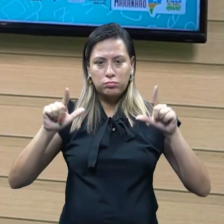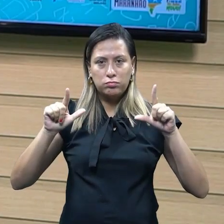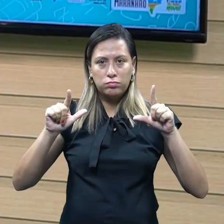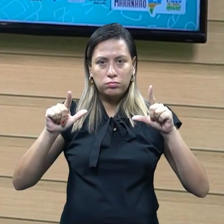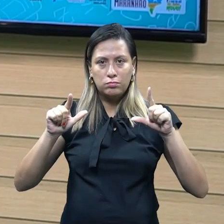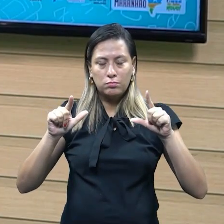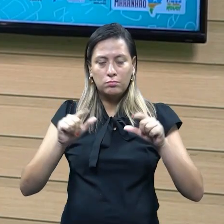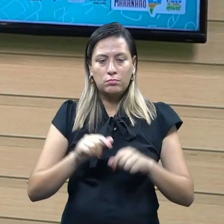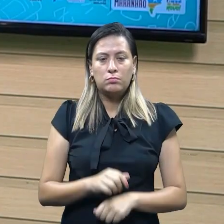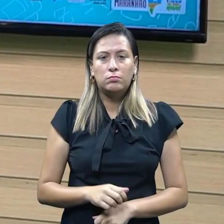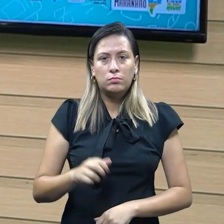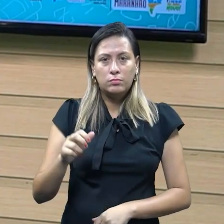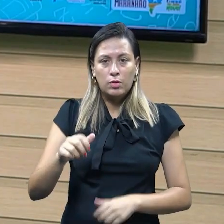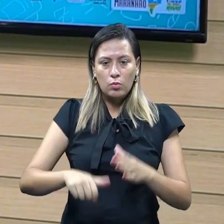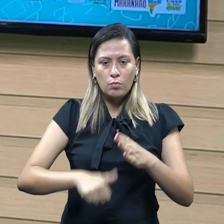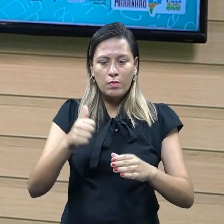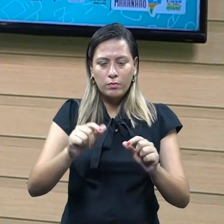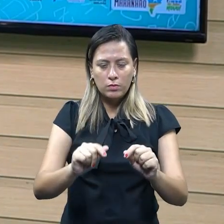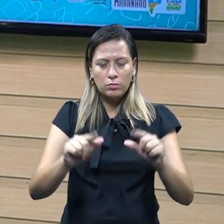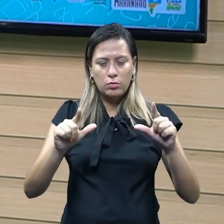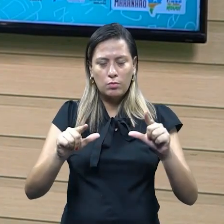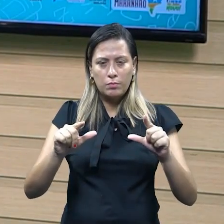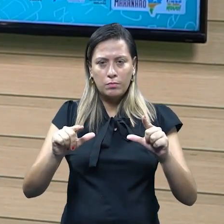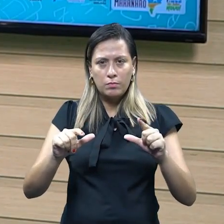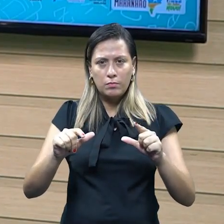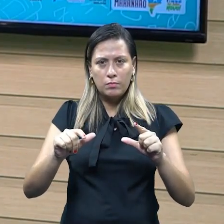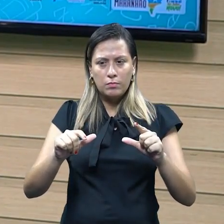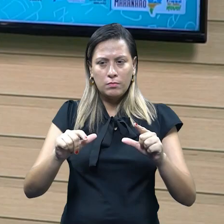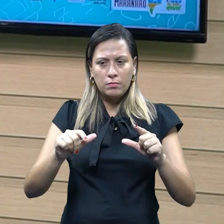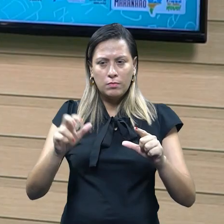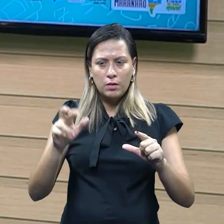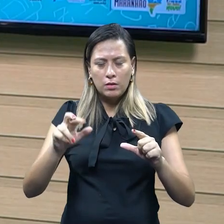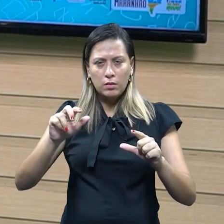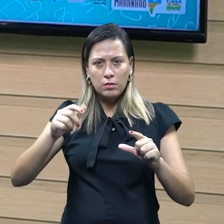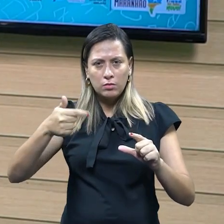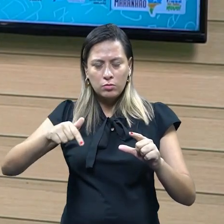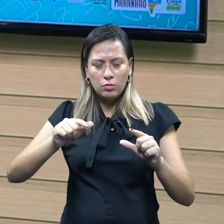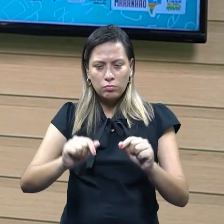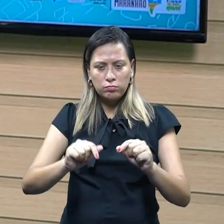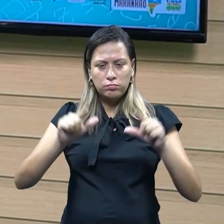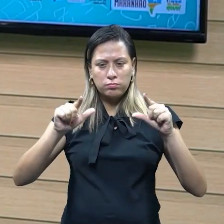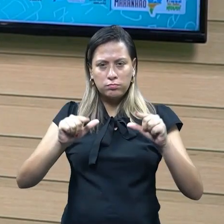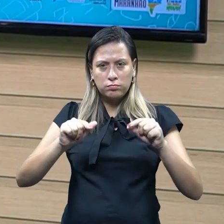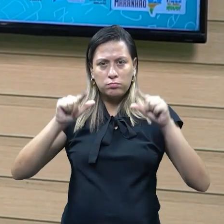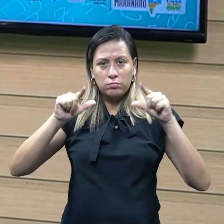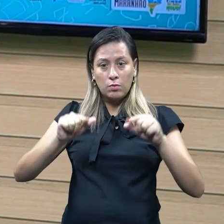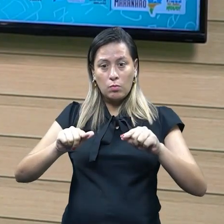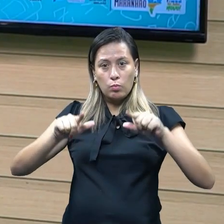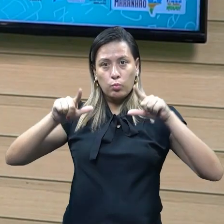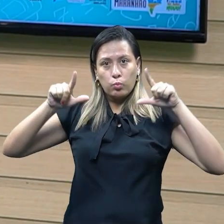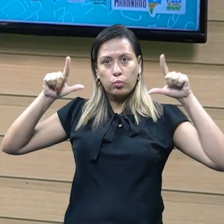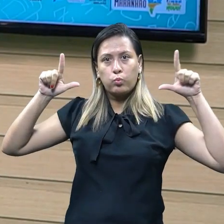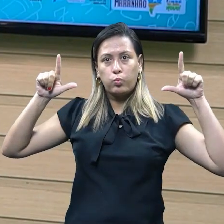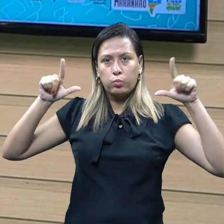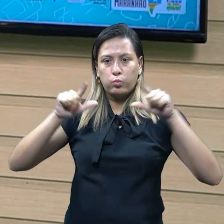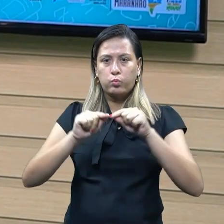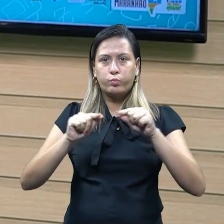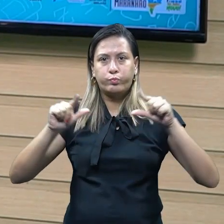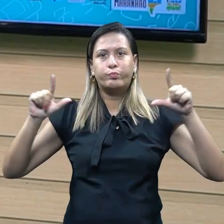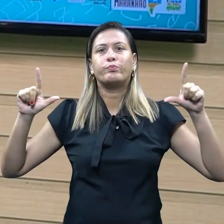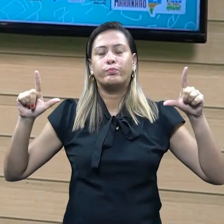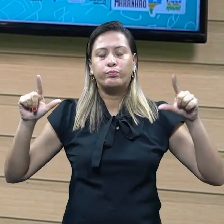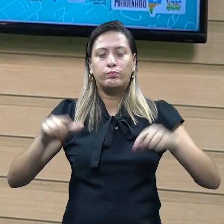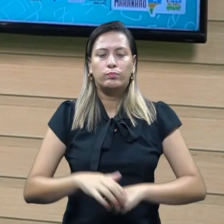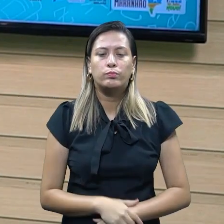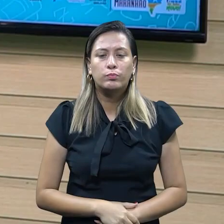escala. Então você aperta uma vez, ele dobra, aperta a segunda vez, ele dobra novamente o valor, ou seja, ele vai quadruplicar, e aí você vai utilizar